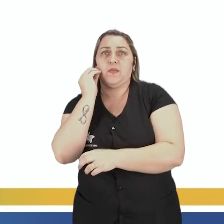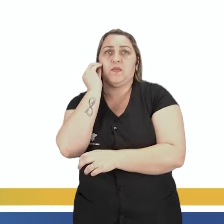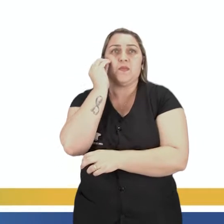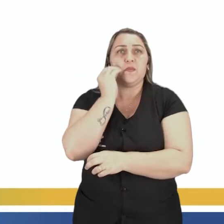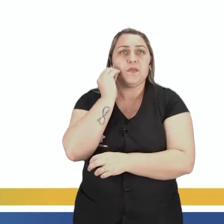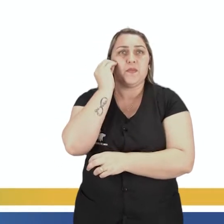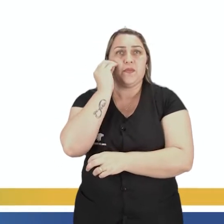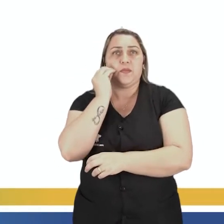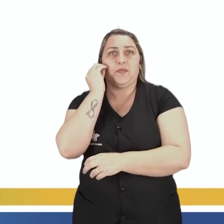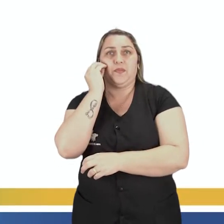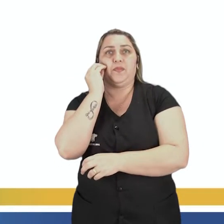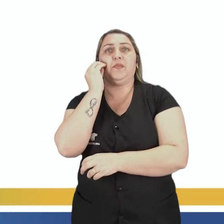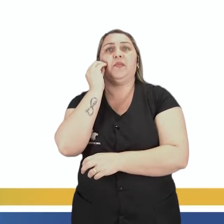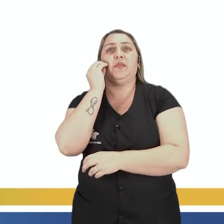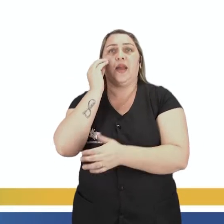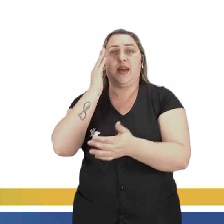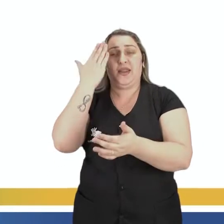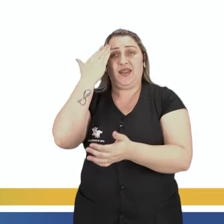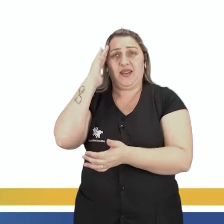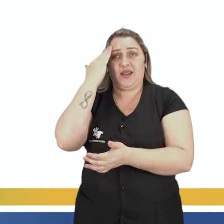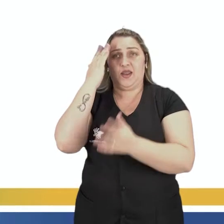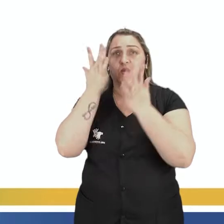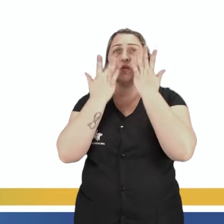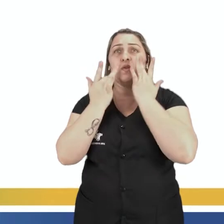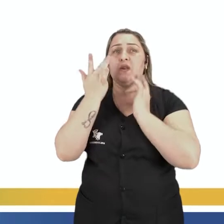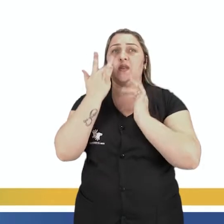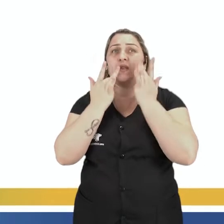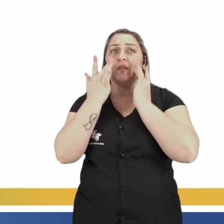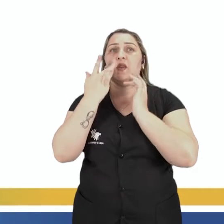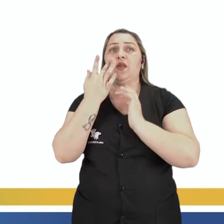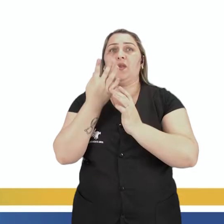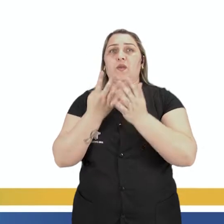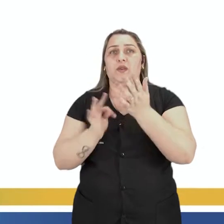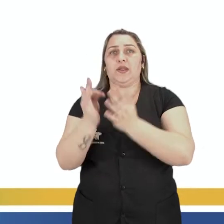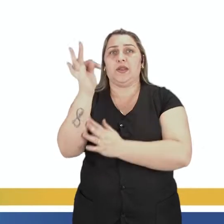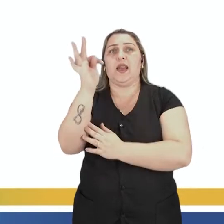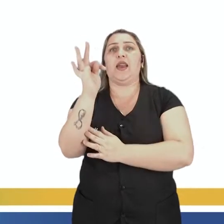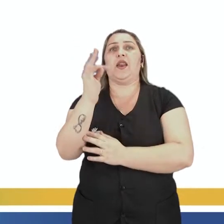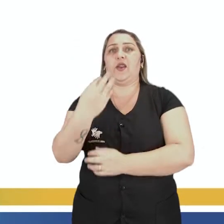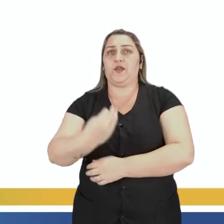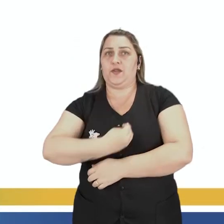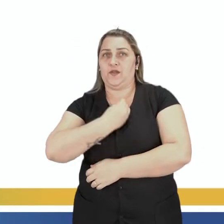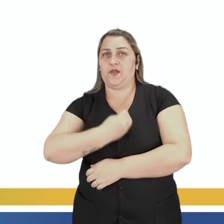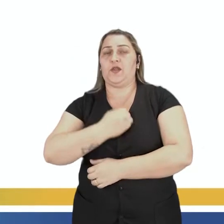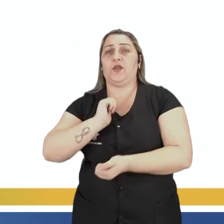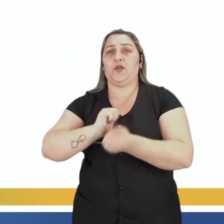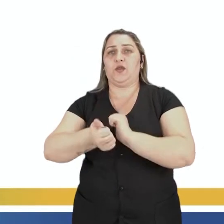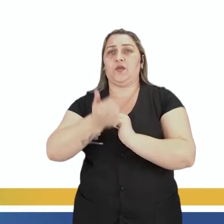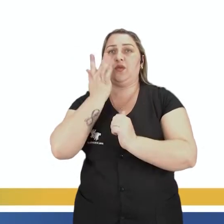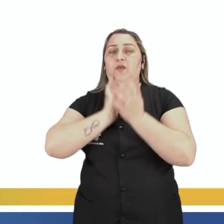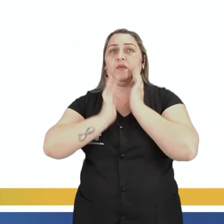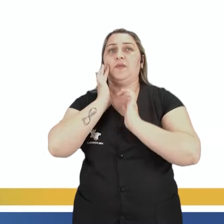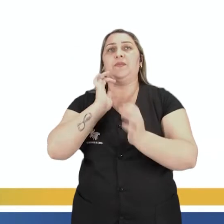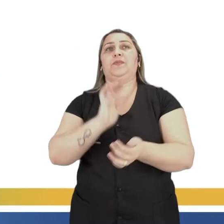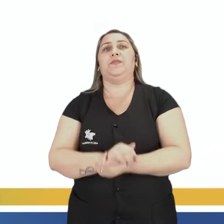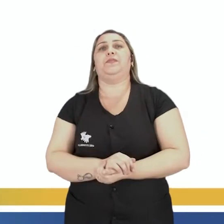das convenções da interpretação teatral e de suas técnicas de forma de vivência de jogos de